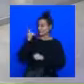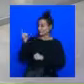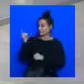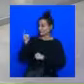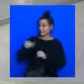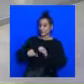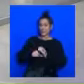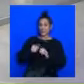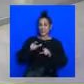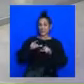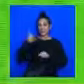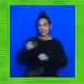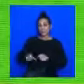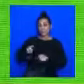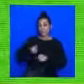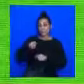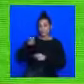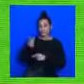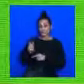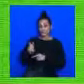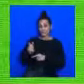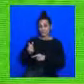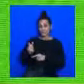Primeira coluna, número 5.